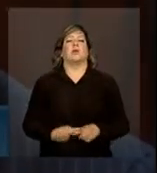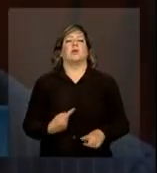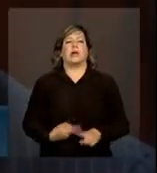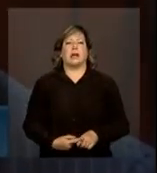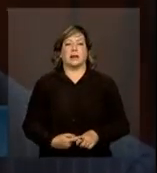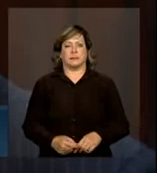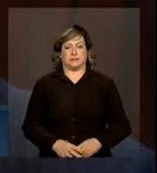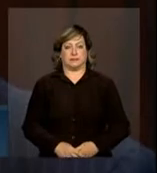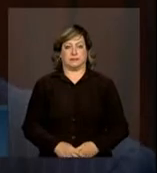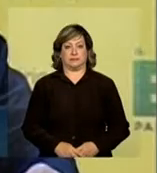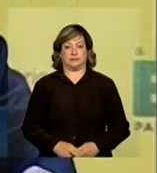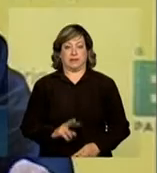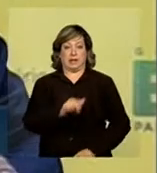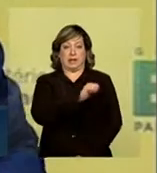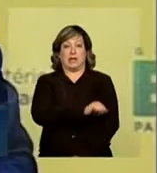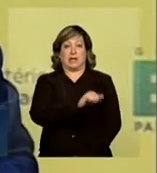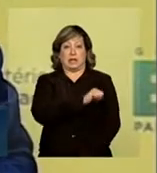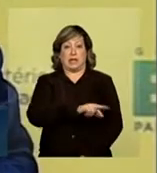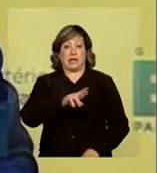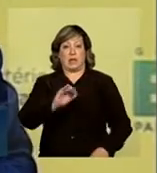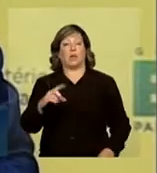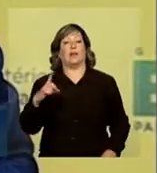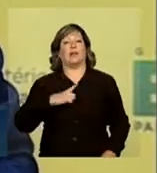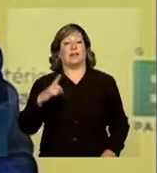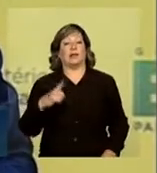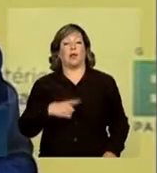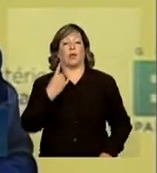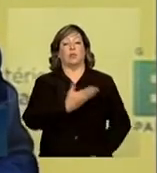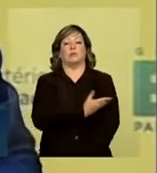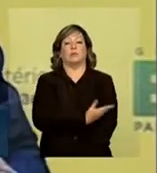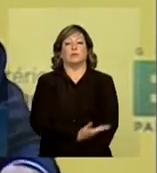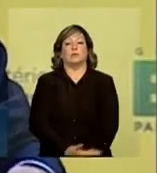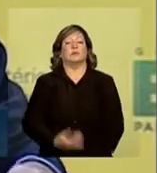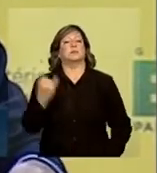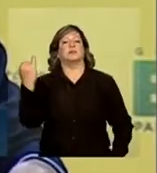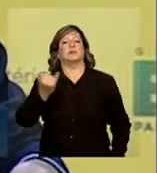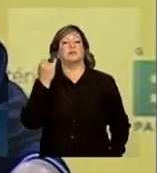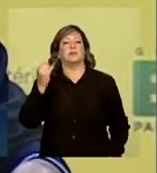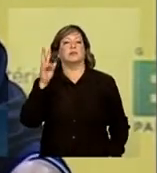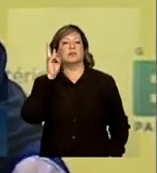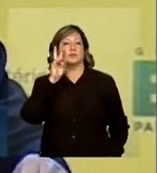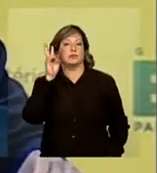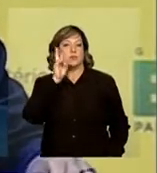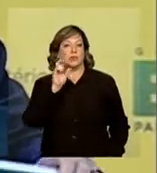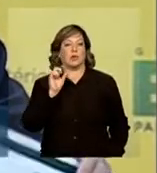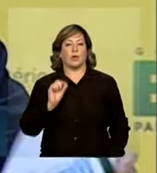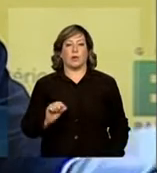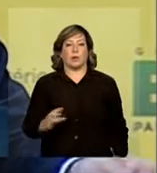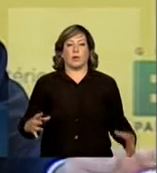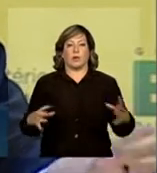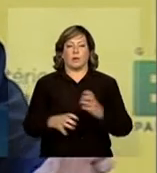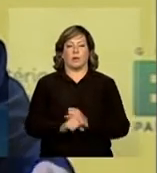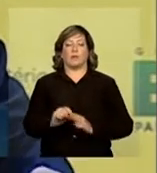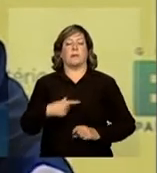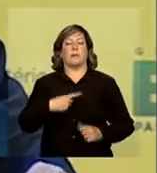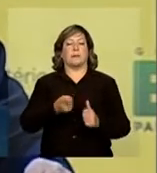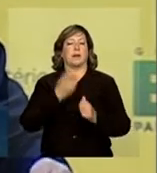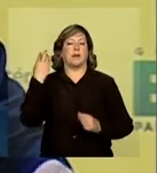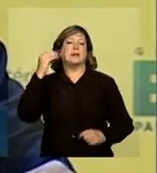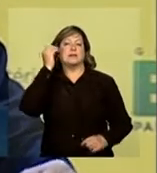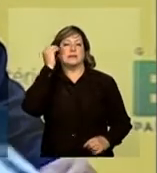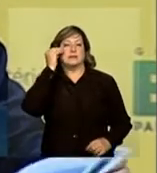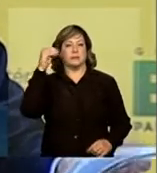o rio tem uma uma tradição importante em termos de ações afirmativas as Primeiras Experiências